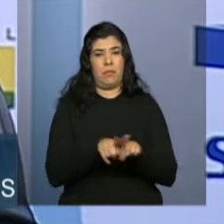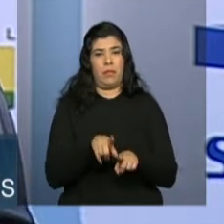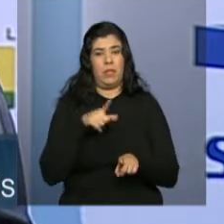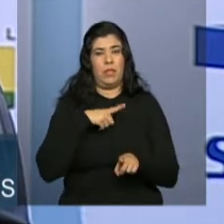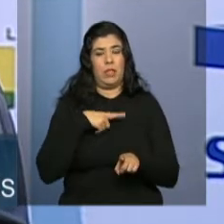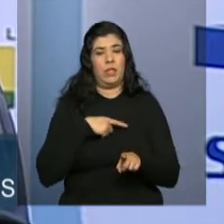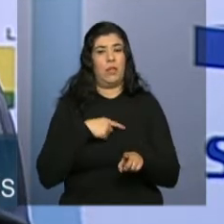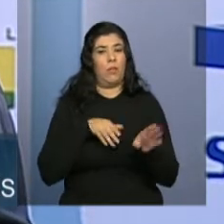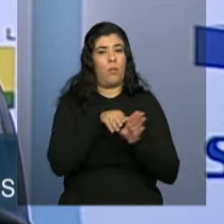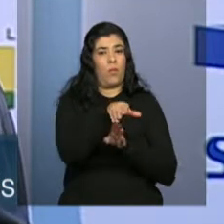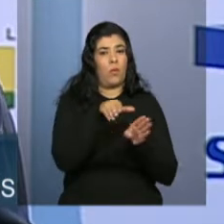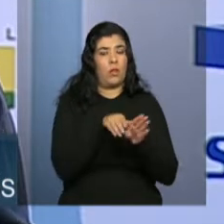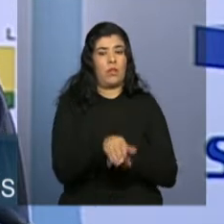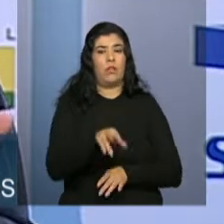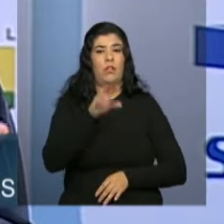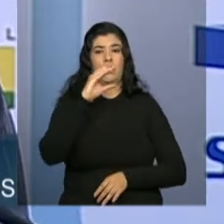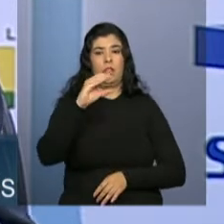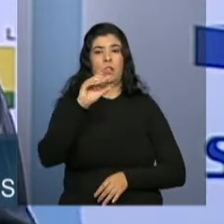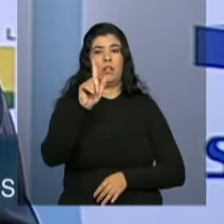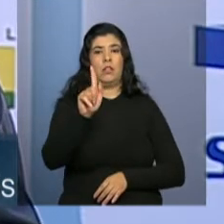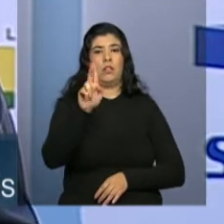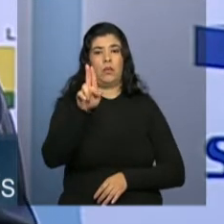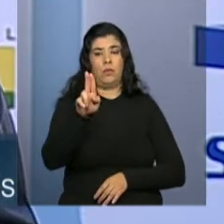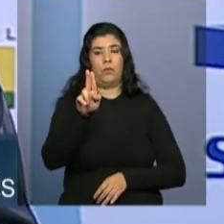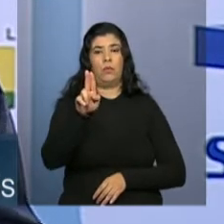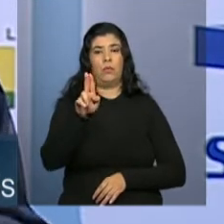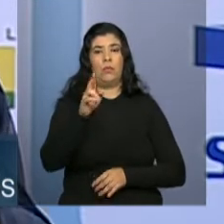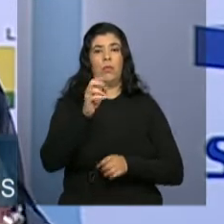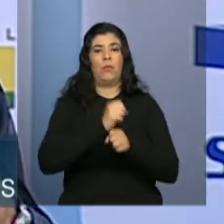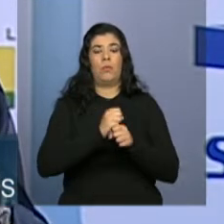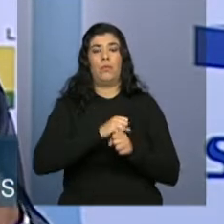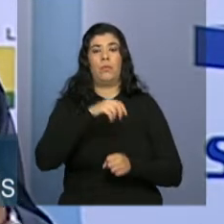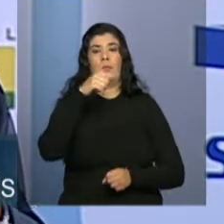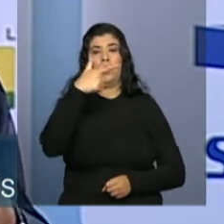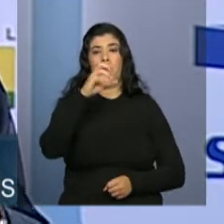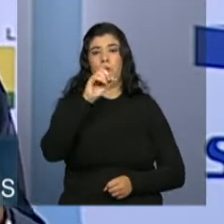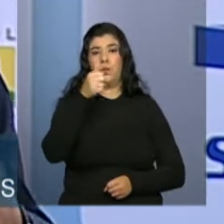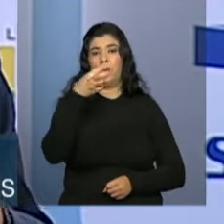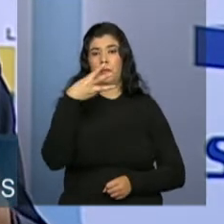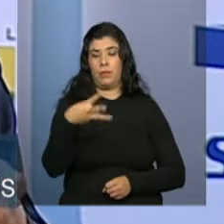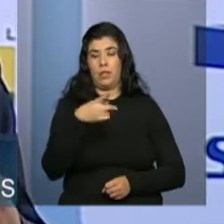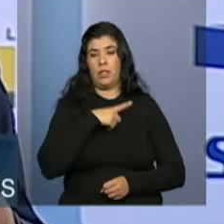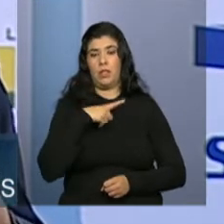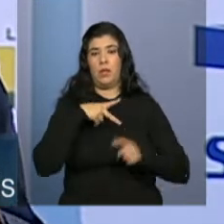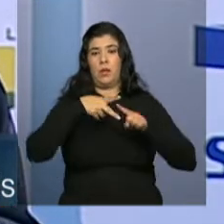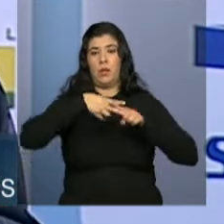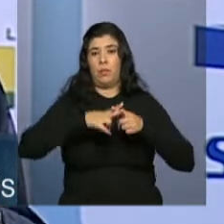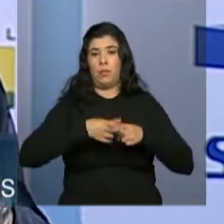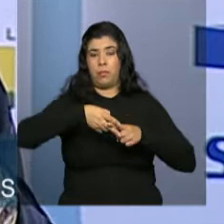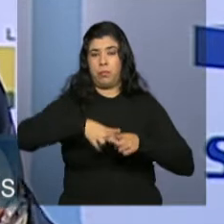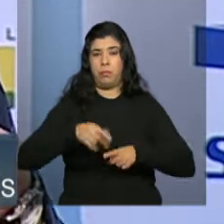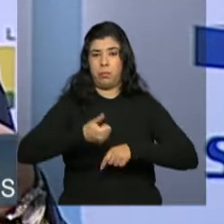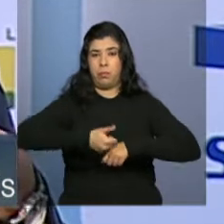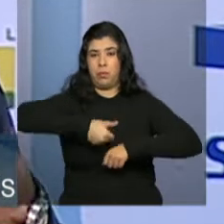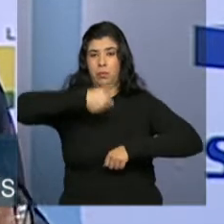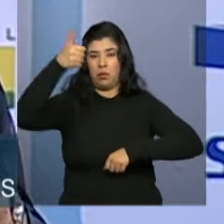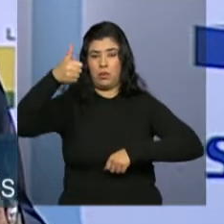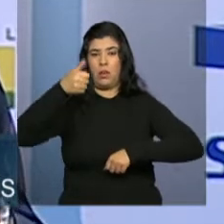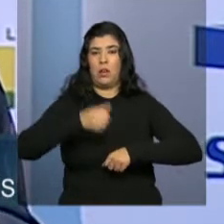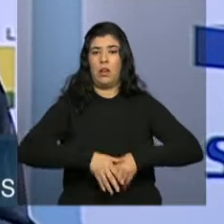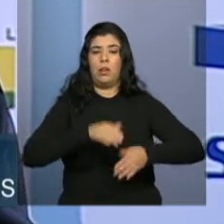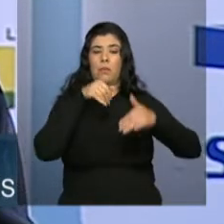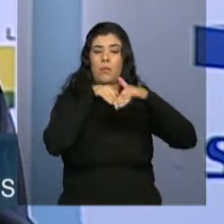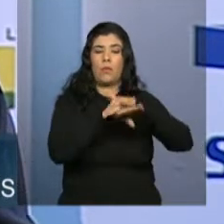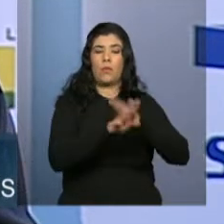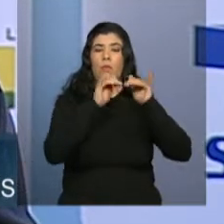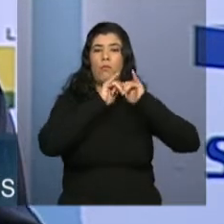inclusive uma recomendação também da CG na em 2013 não é que a aprovar primeiramente desse banco de dados a vida vem fazendo